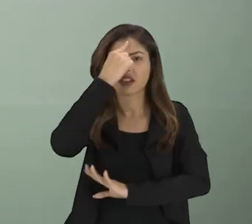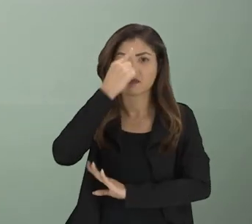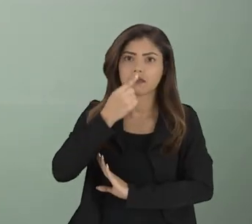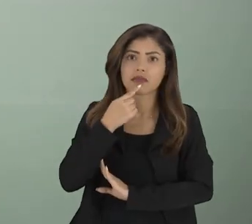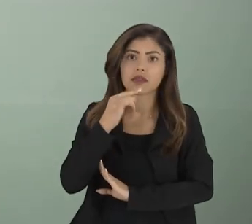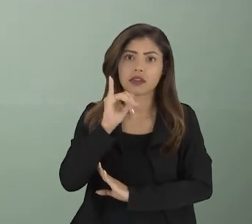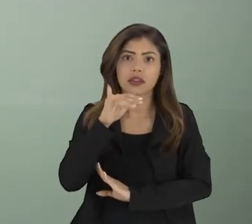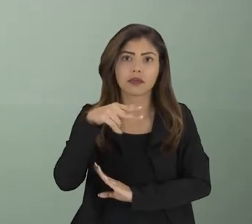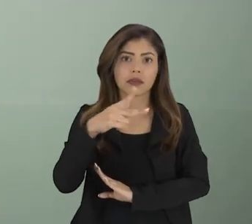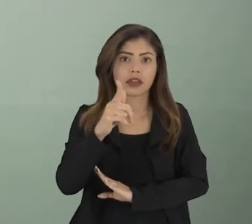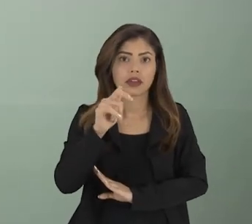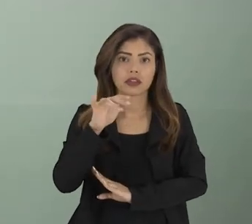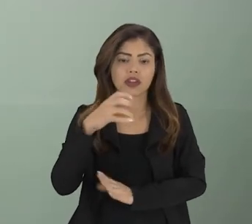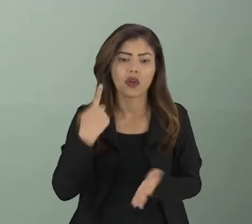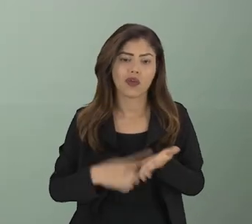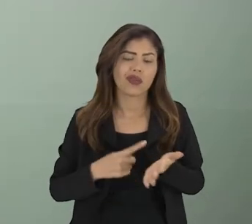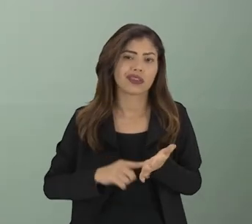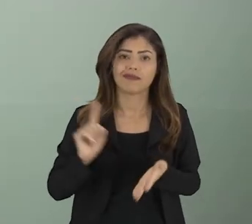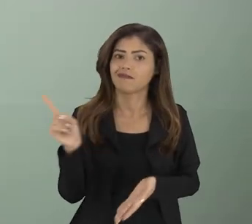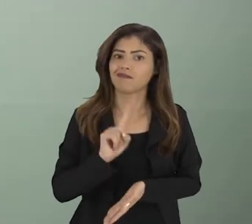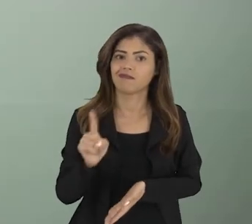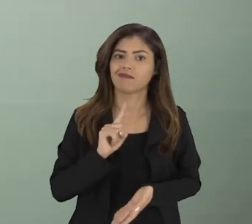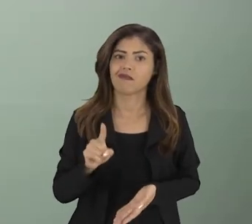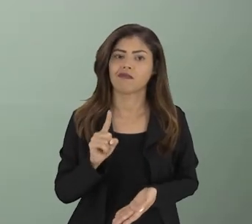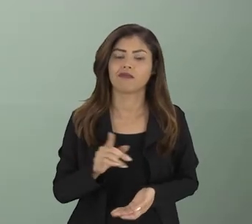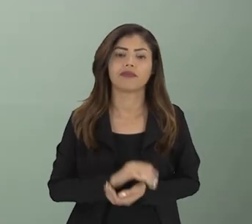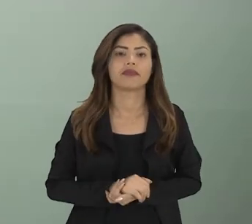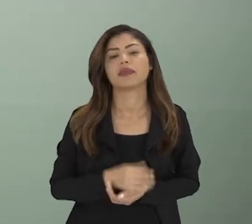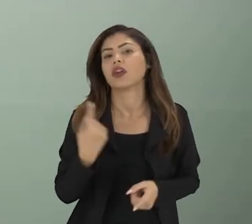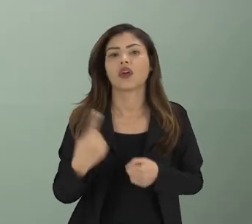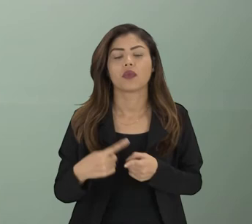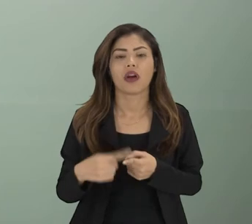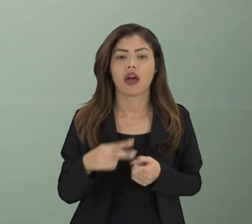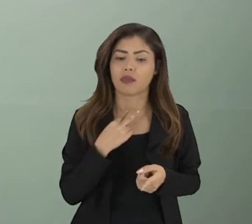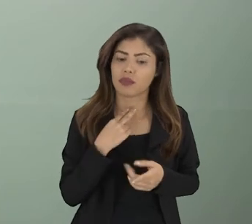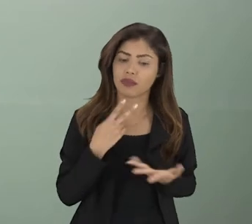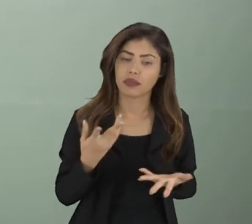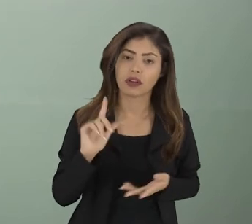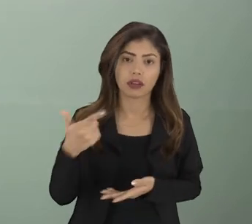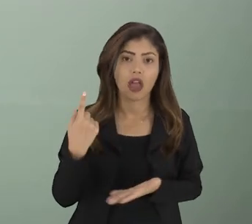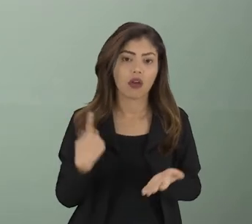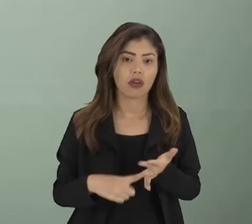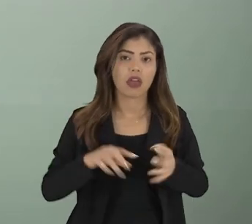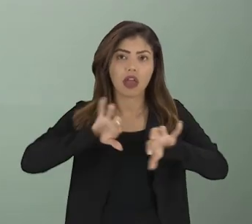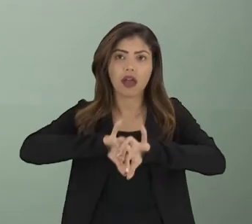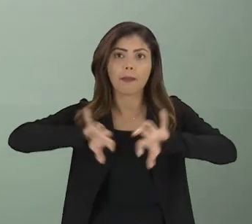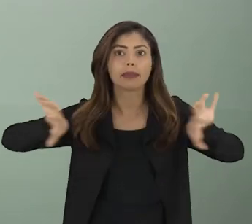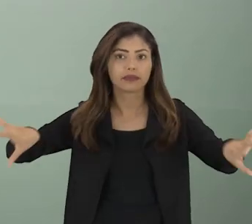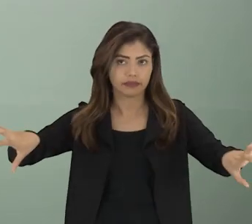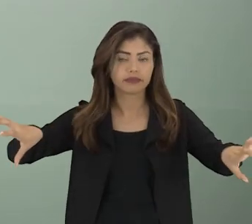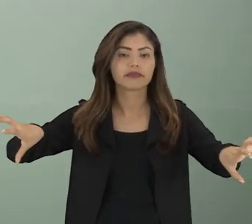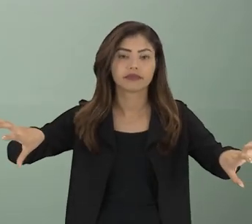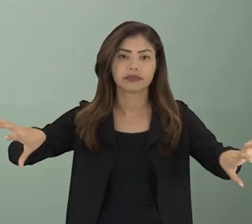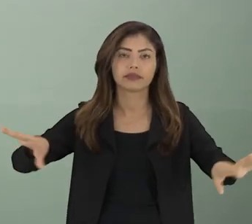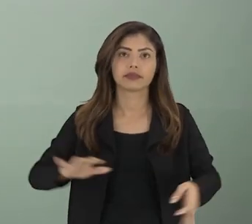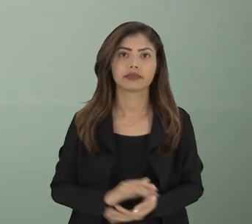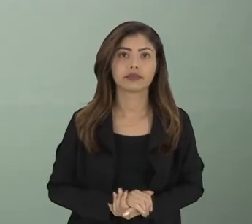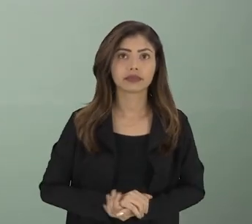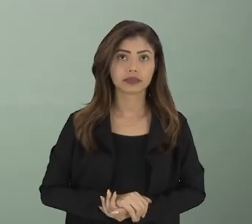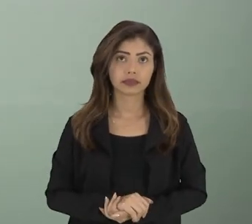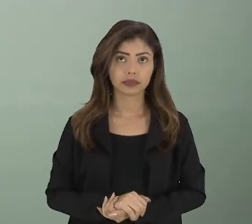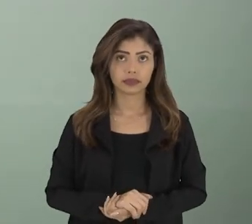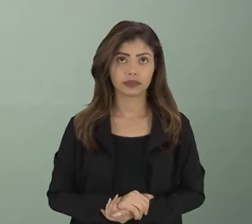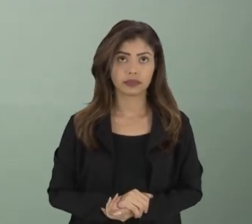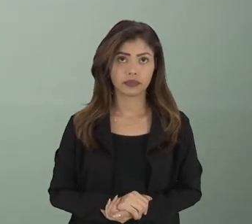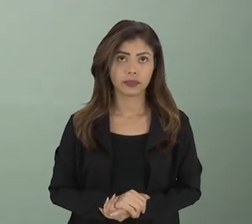e eles não concordavam com essa prática que acontecia no ocidente então eles resolveram separar a igreja